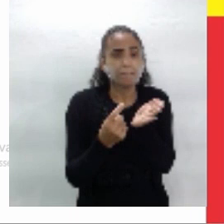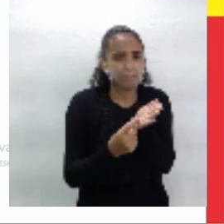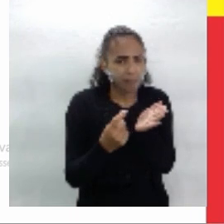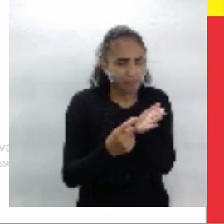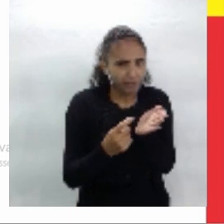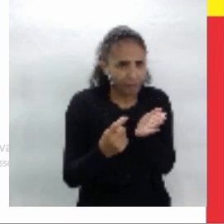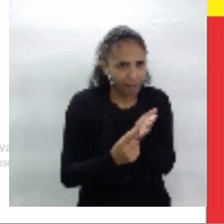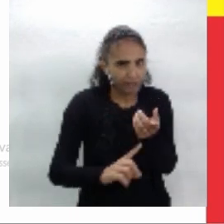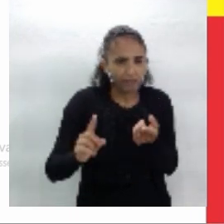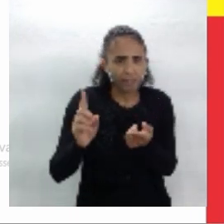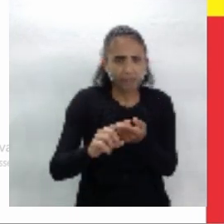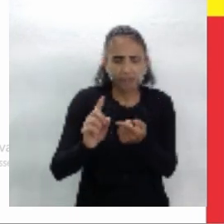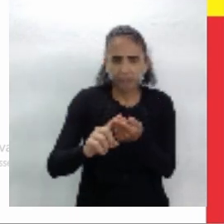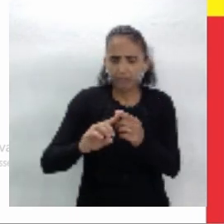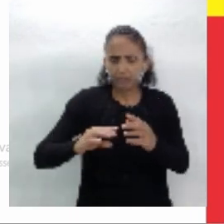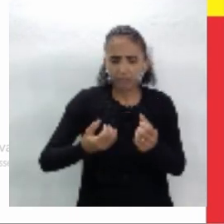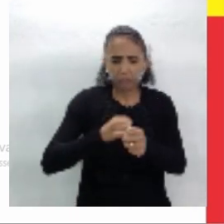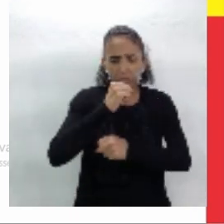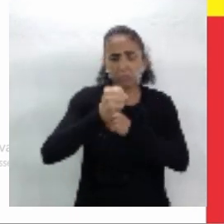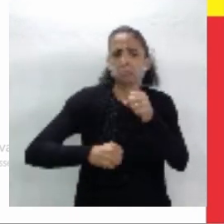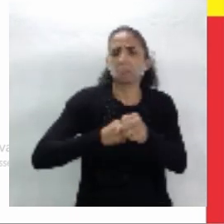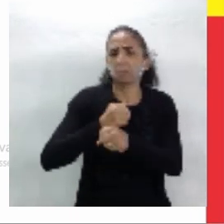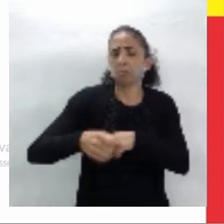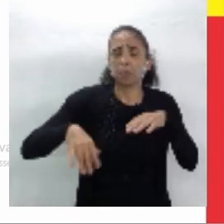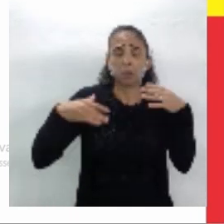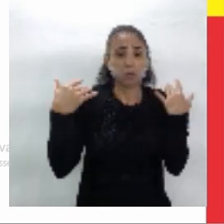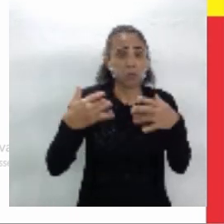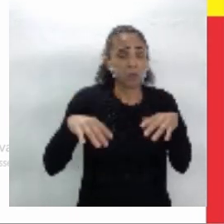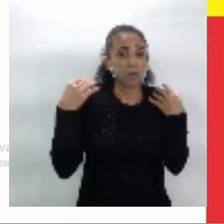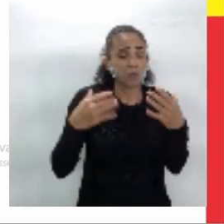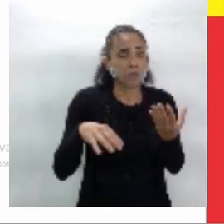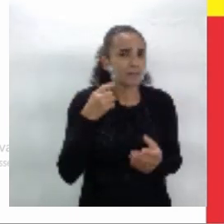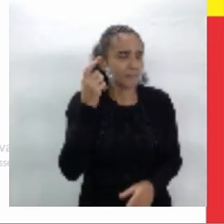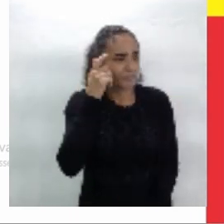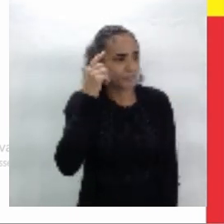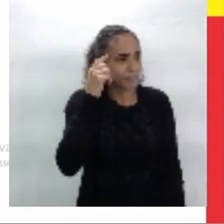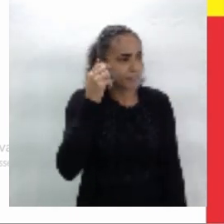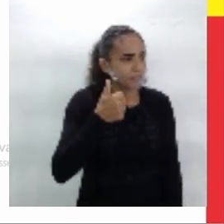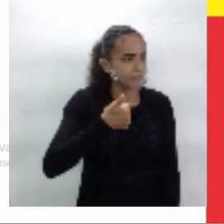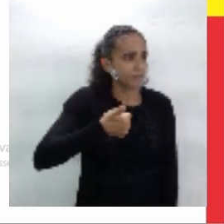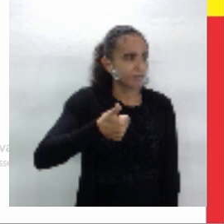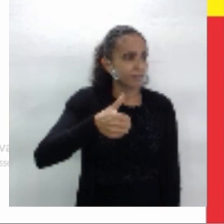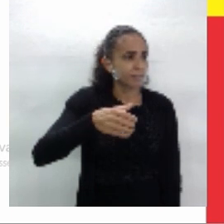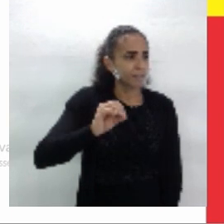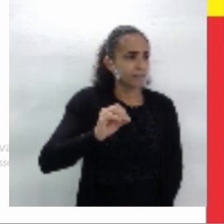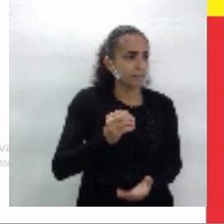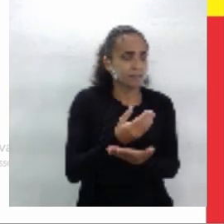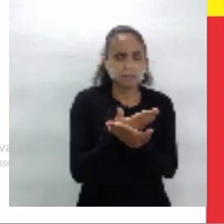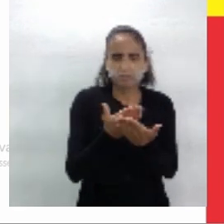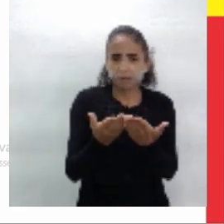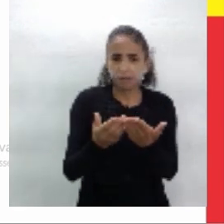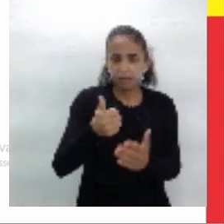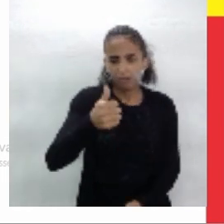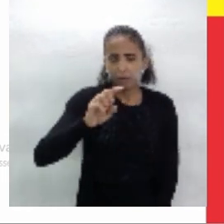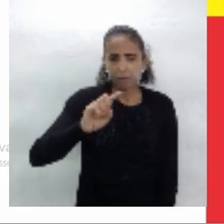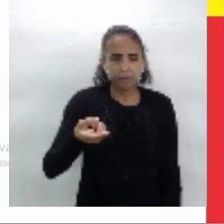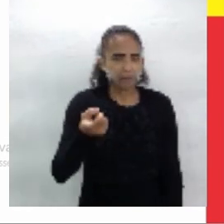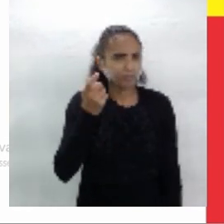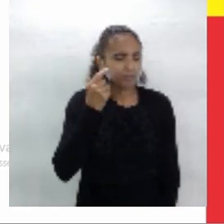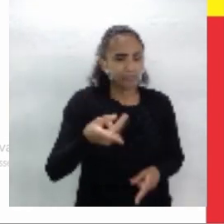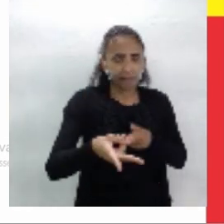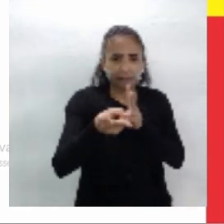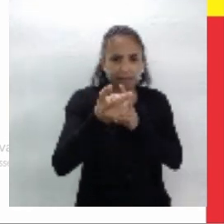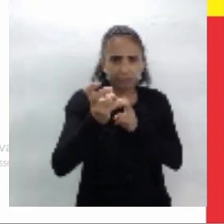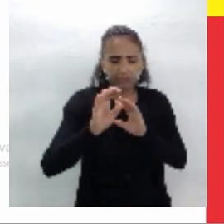400 milhões de baterias por ano. Então, ó, expoente de 10, ó, que representa isso. Vamos fazer o seguinte. Identifique entre